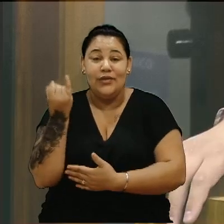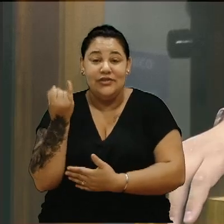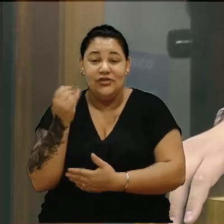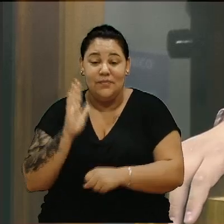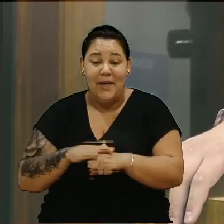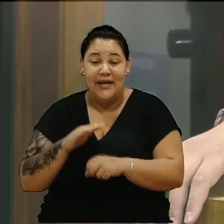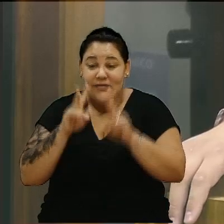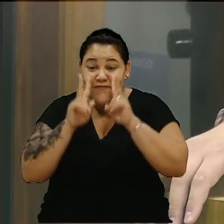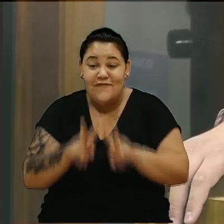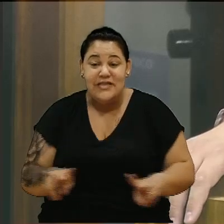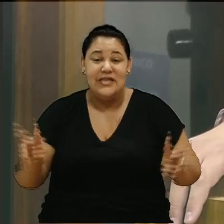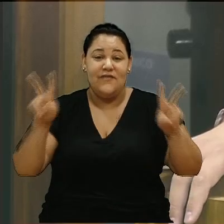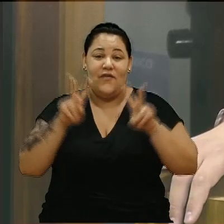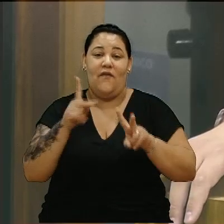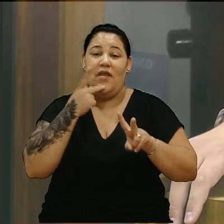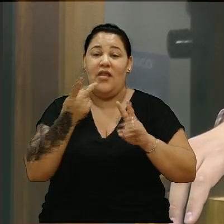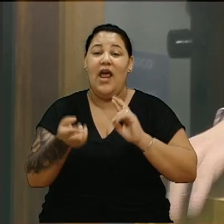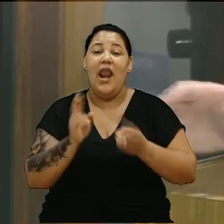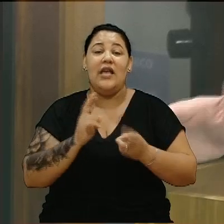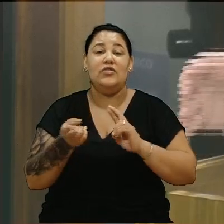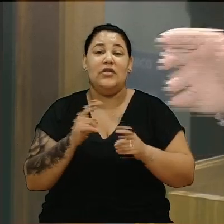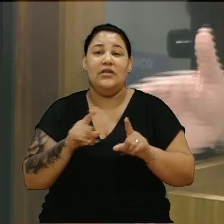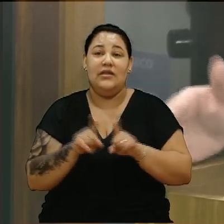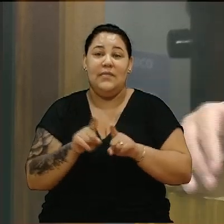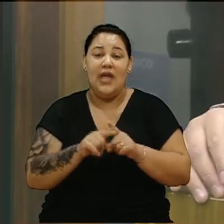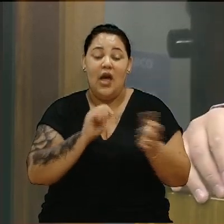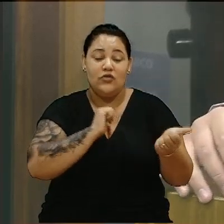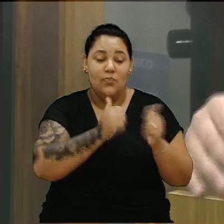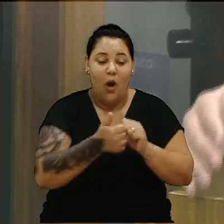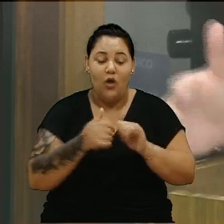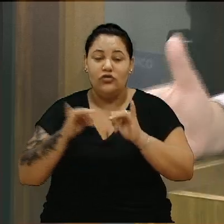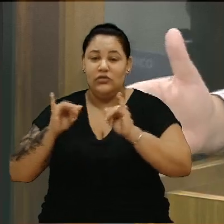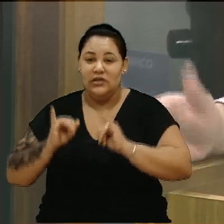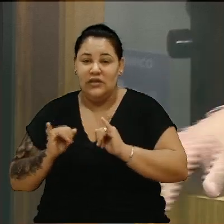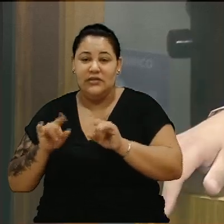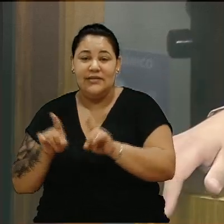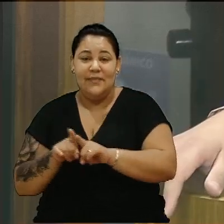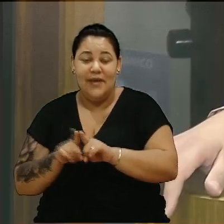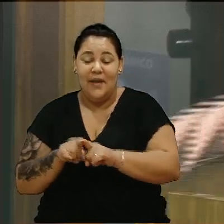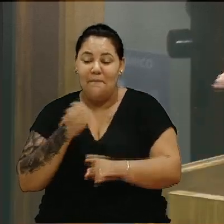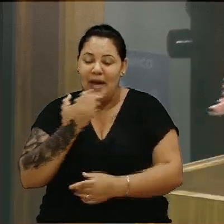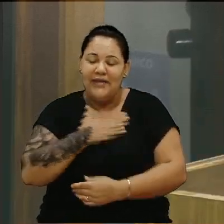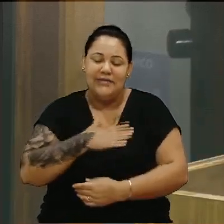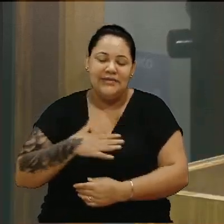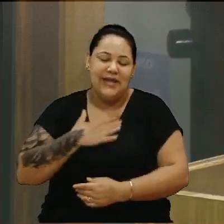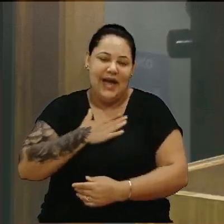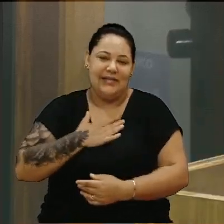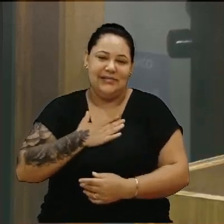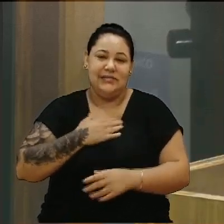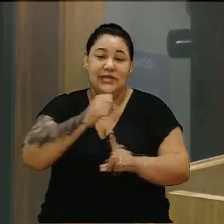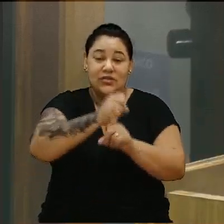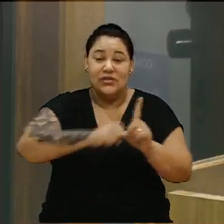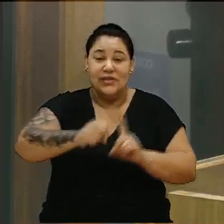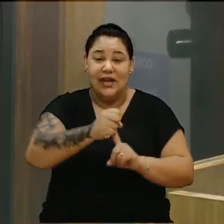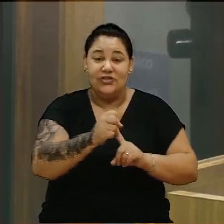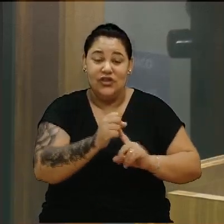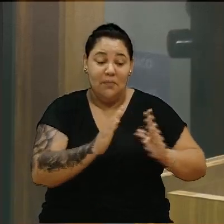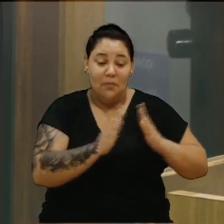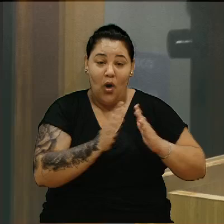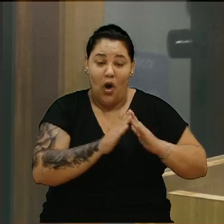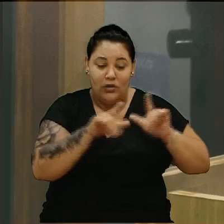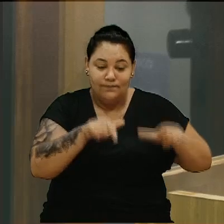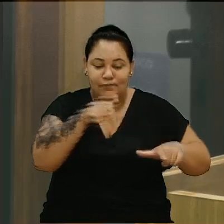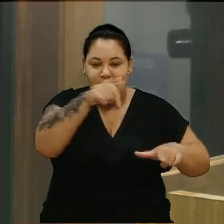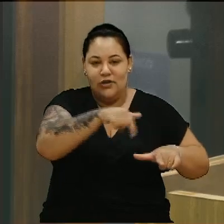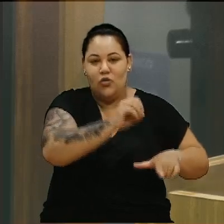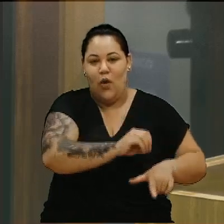dar ênfase no que diz respeito ao esporte, ao lazer, à condição de bem-estar das pessoas nesta